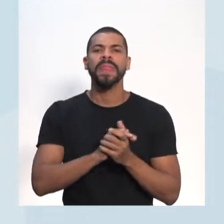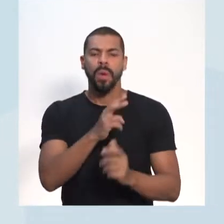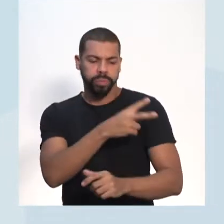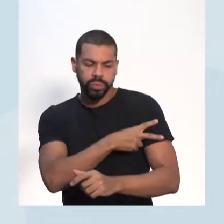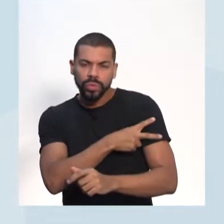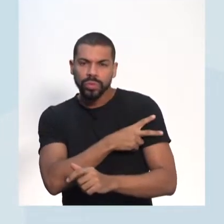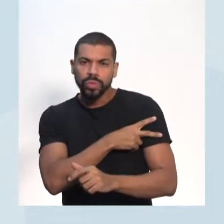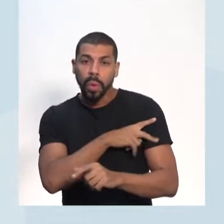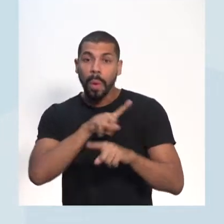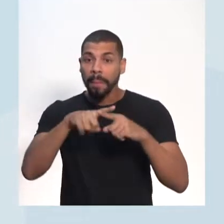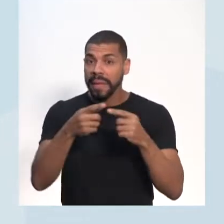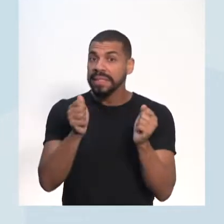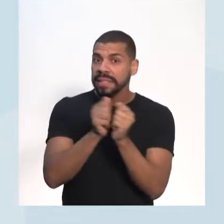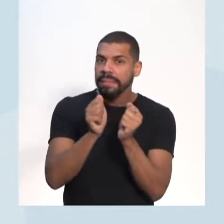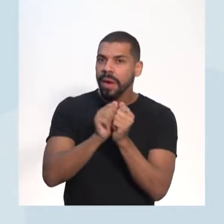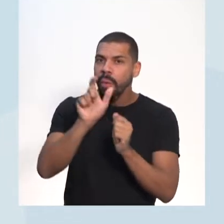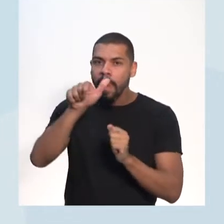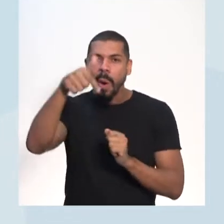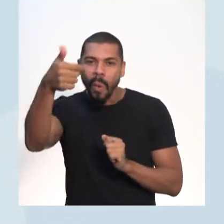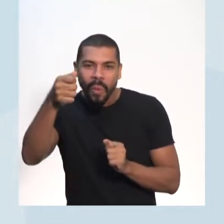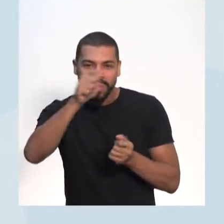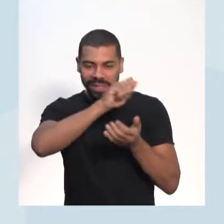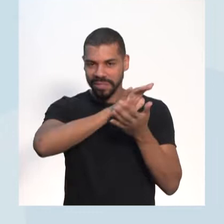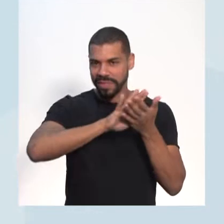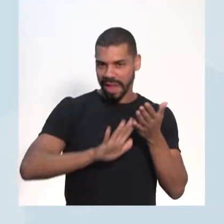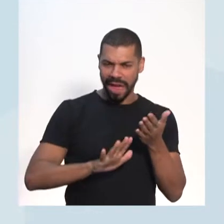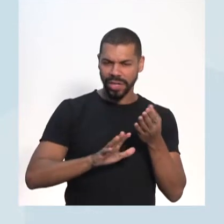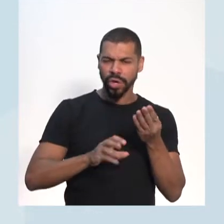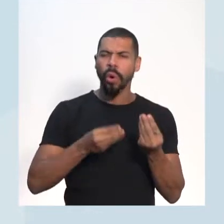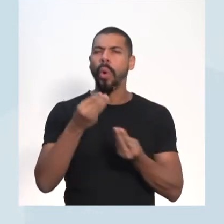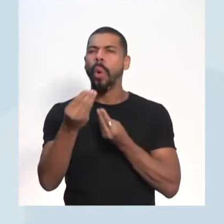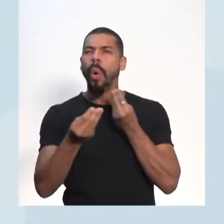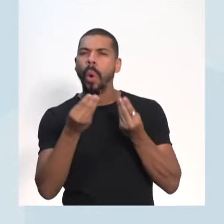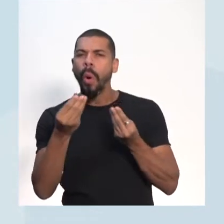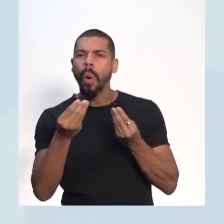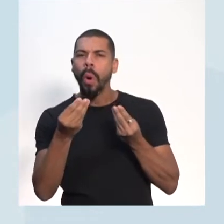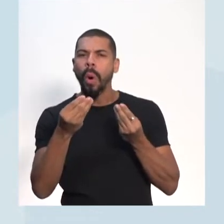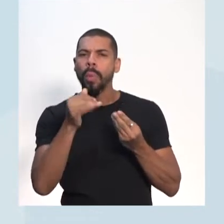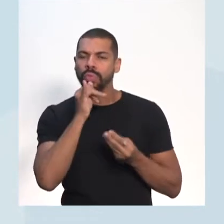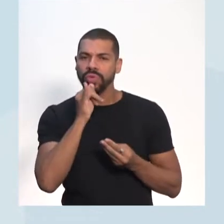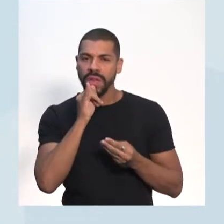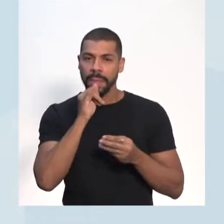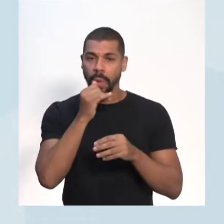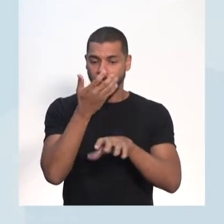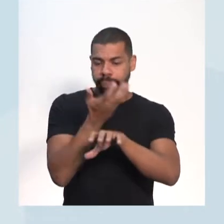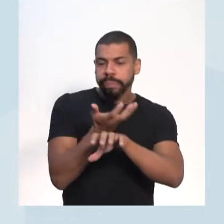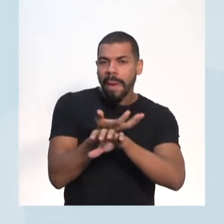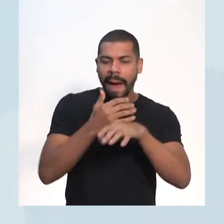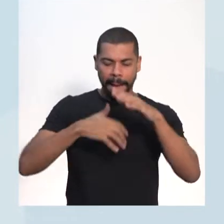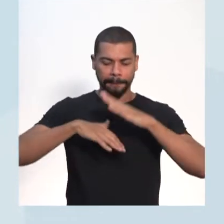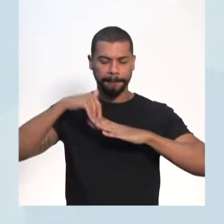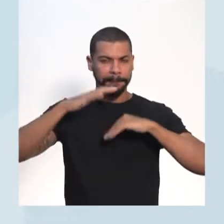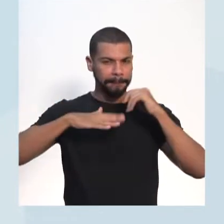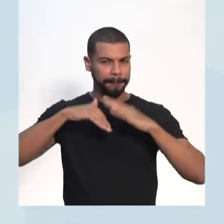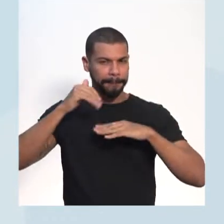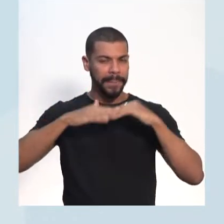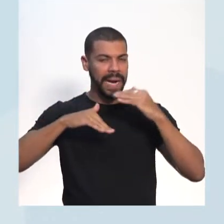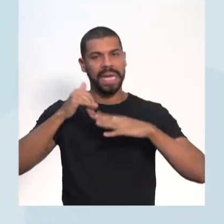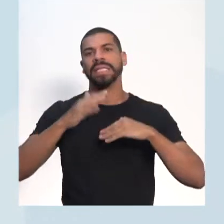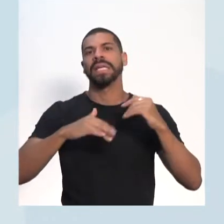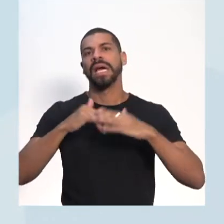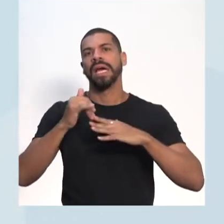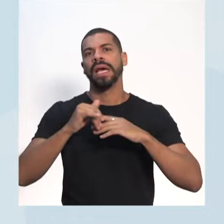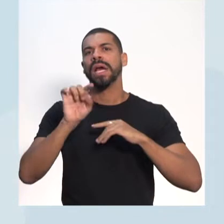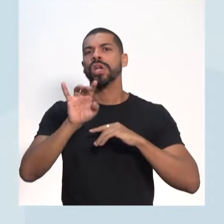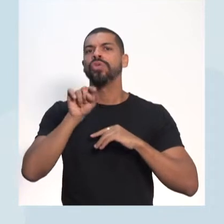foi um outro exercício que a gente fez. Então, como é que a gente contempla habilidades que ela não